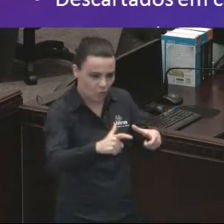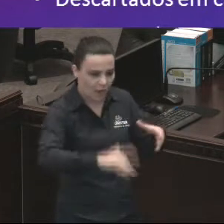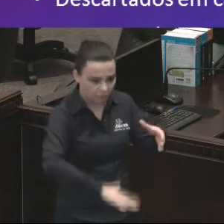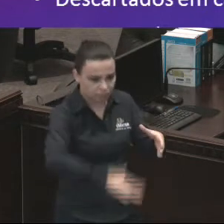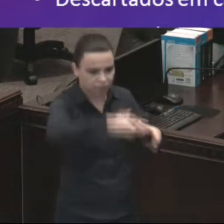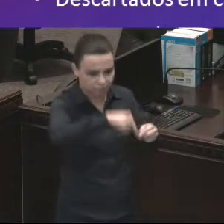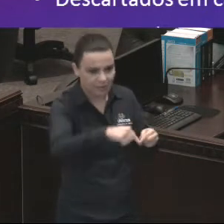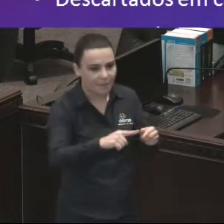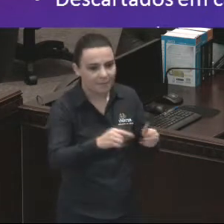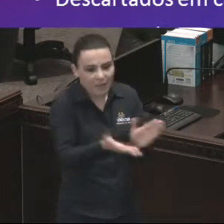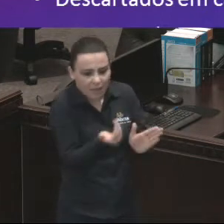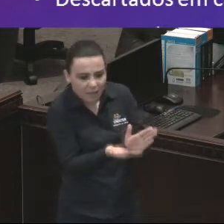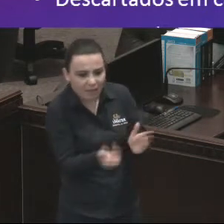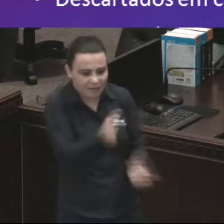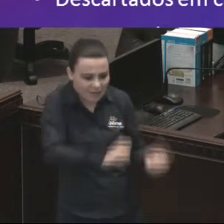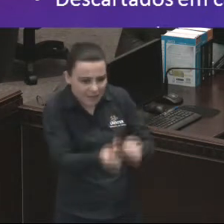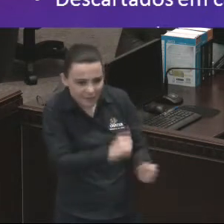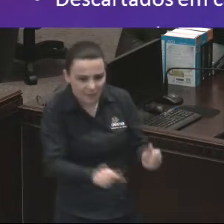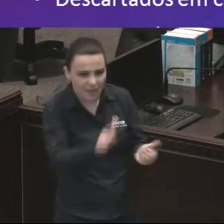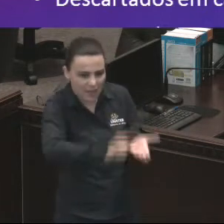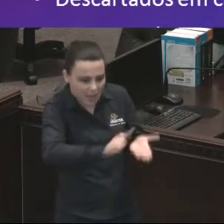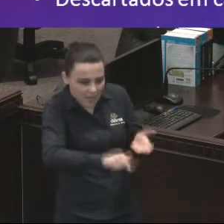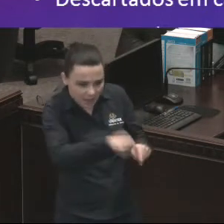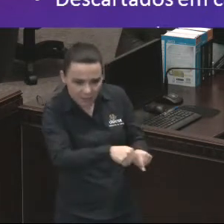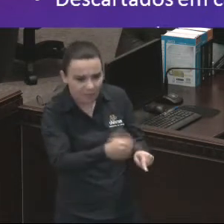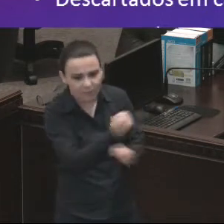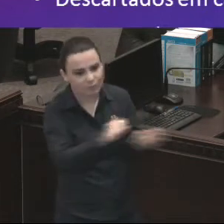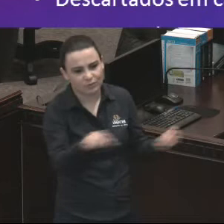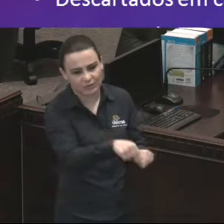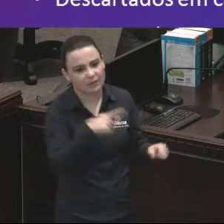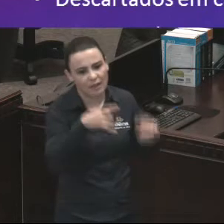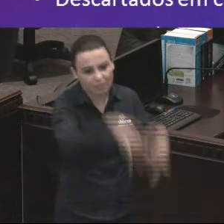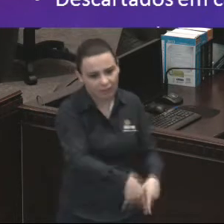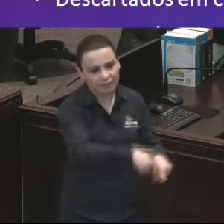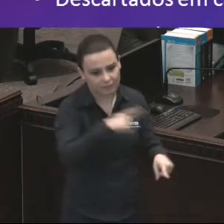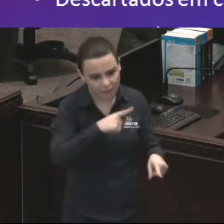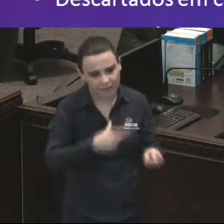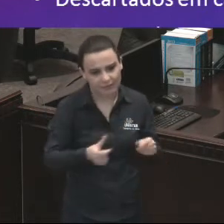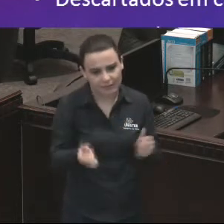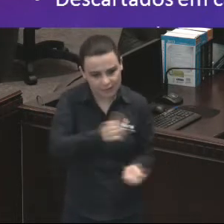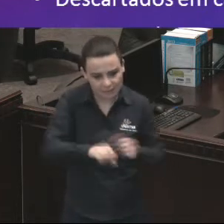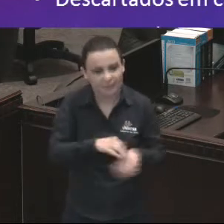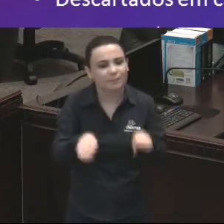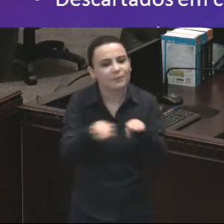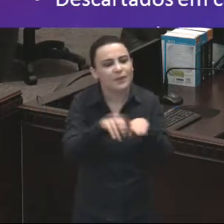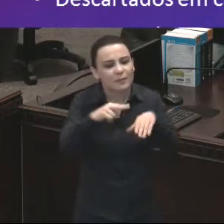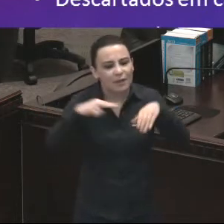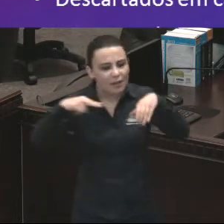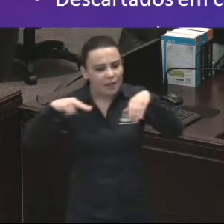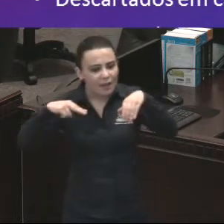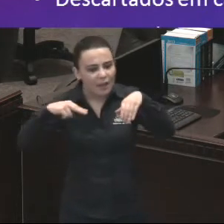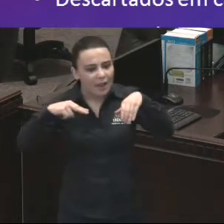esses compostos que a gente usa para fazer exame de raio-x, contrastes que a gente injeta, esses fármacos